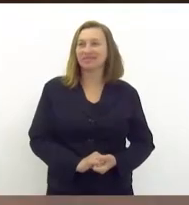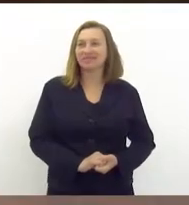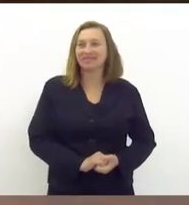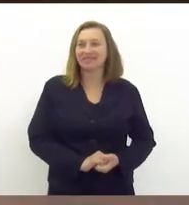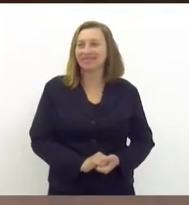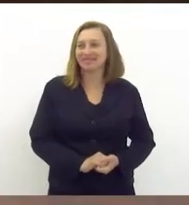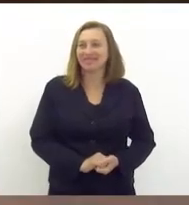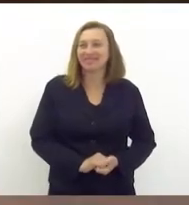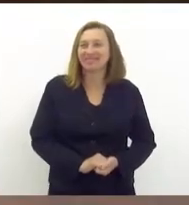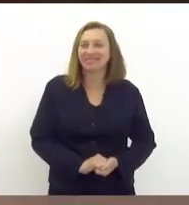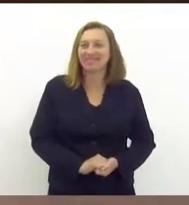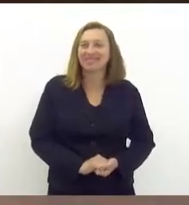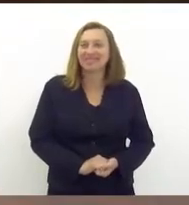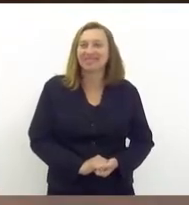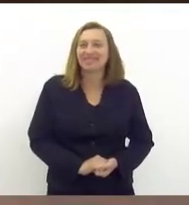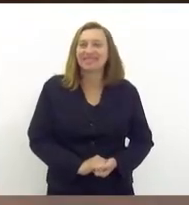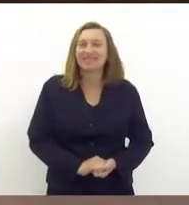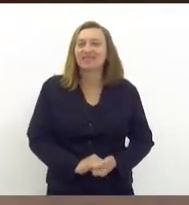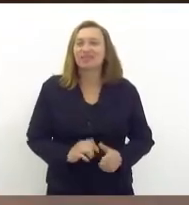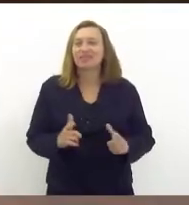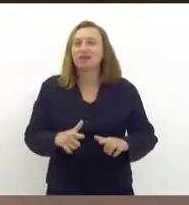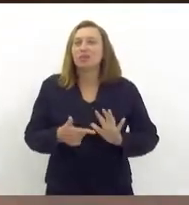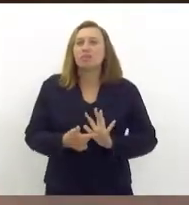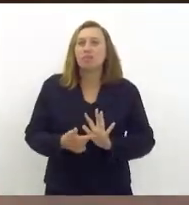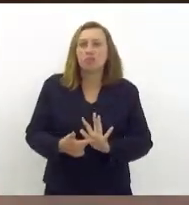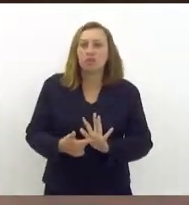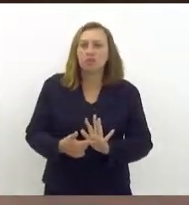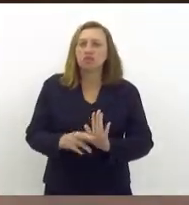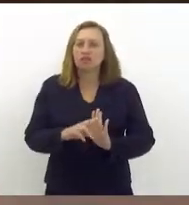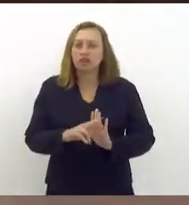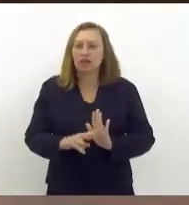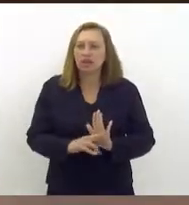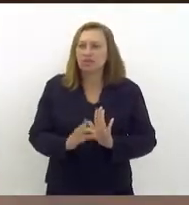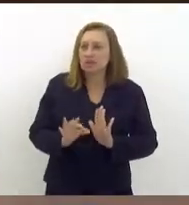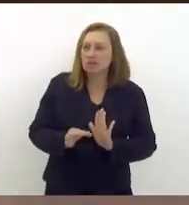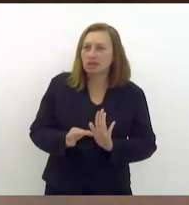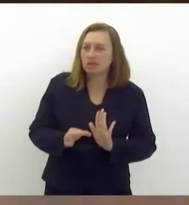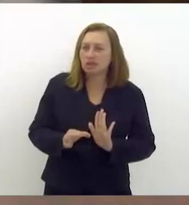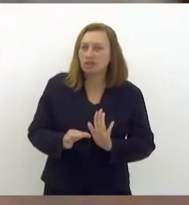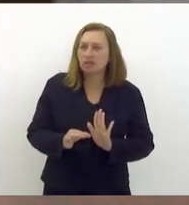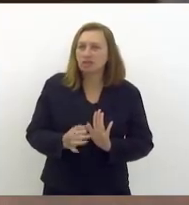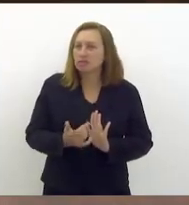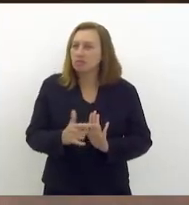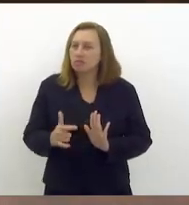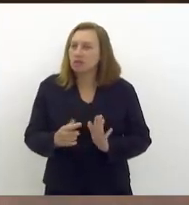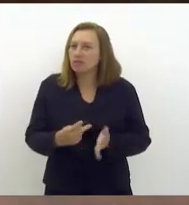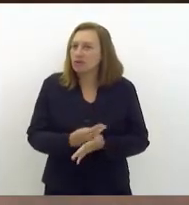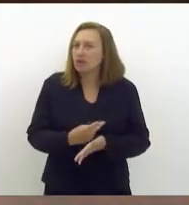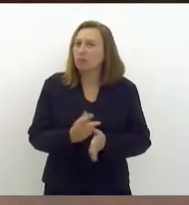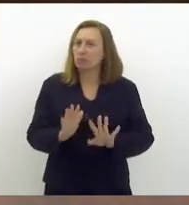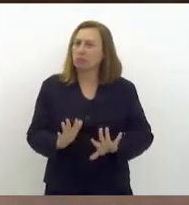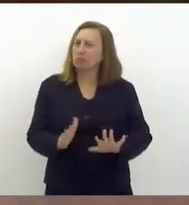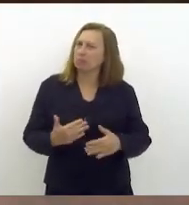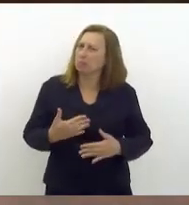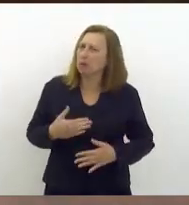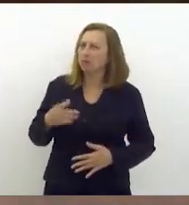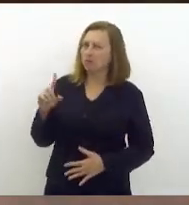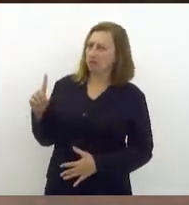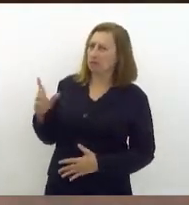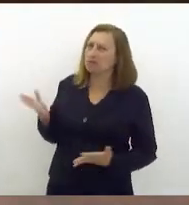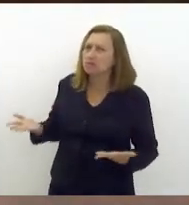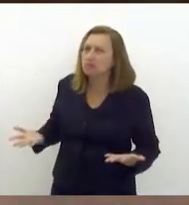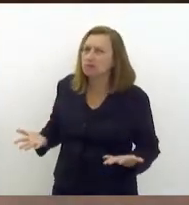partidas sem a presença de público promovido no local Demonstra o que é medida foi efetiva uma vez que não houve qualquer acidente Gente pelo amor de Deus